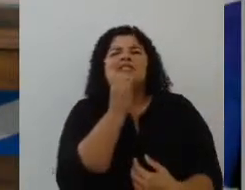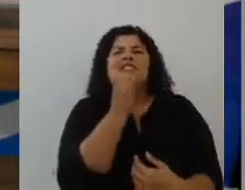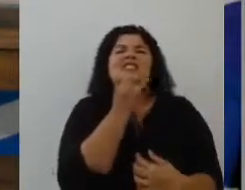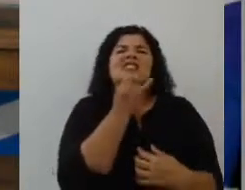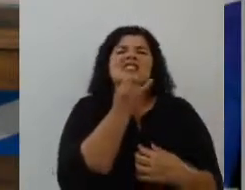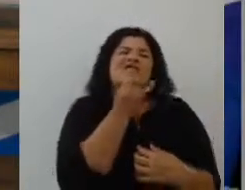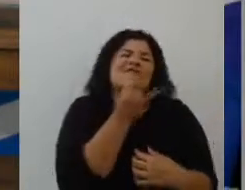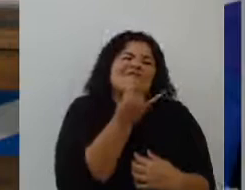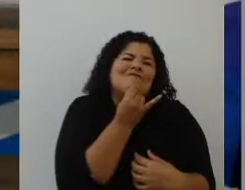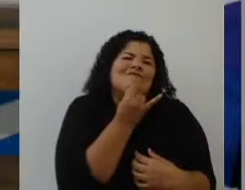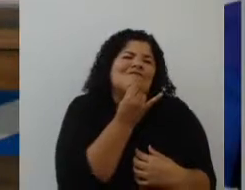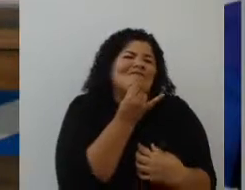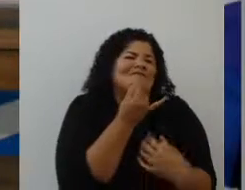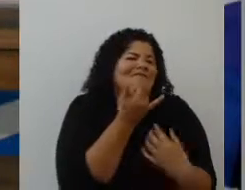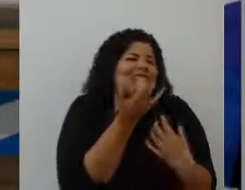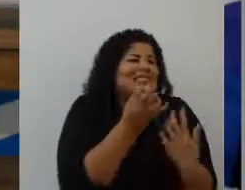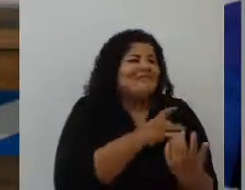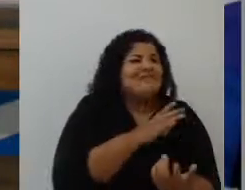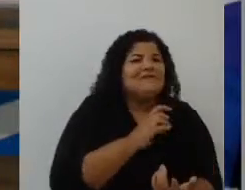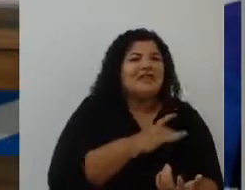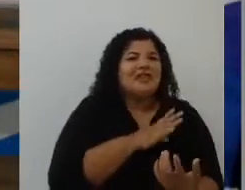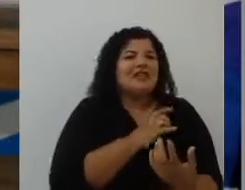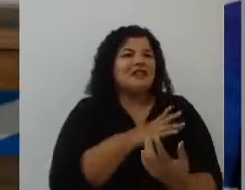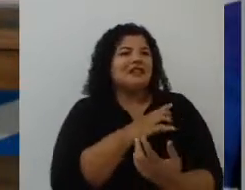melancólico, moribundo, com medo,